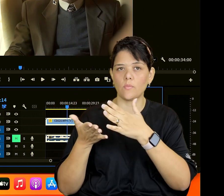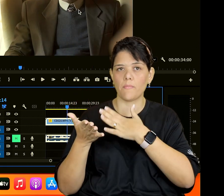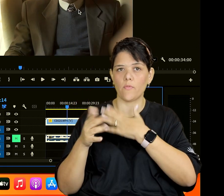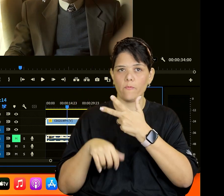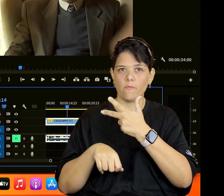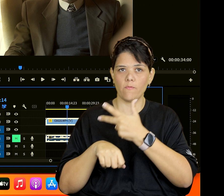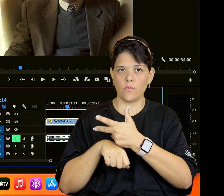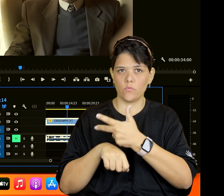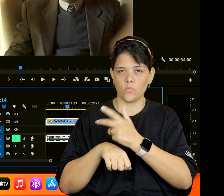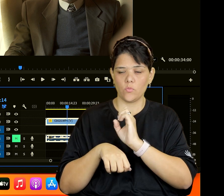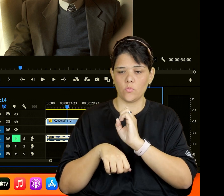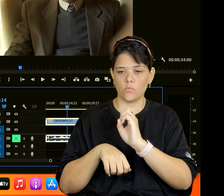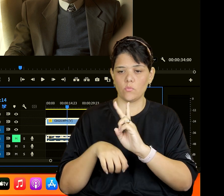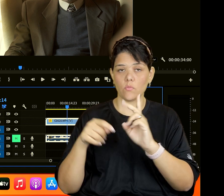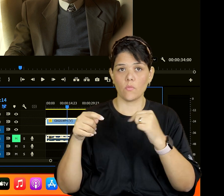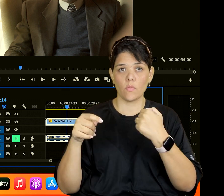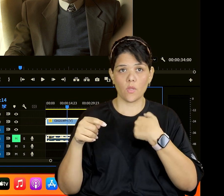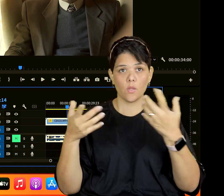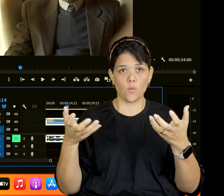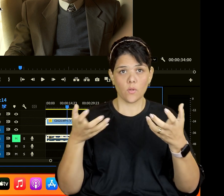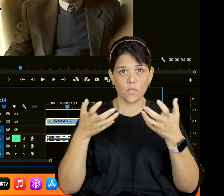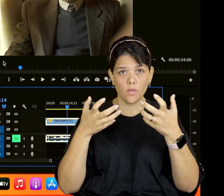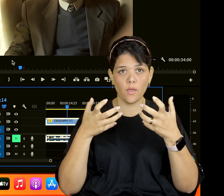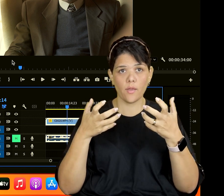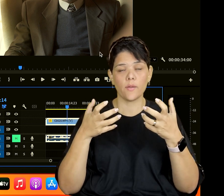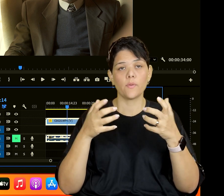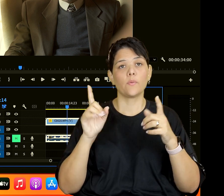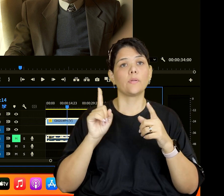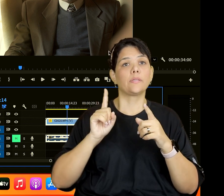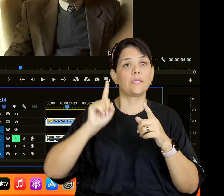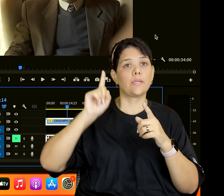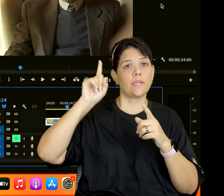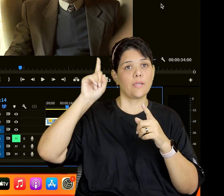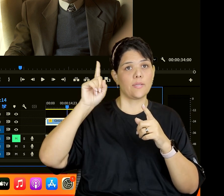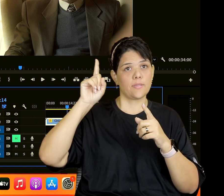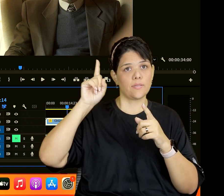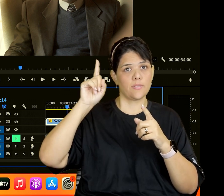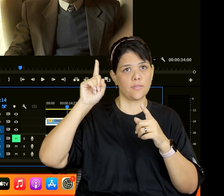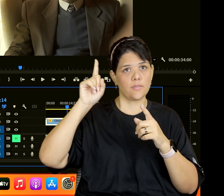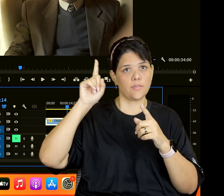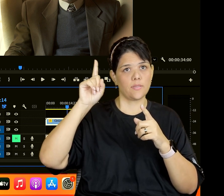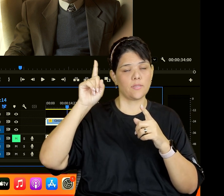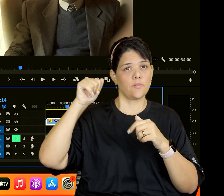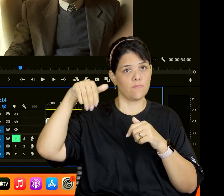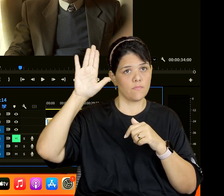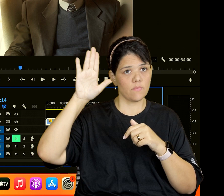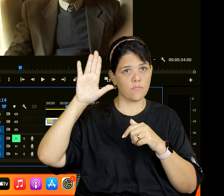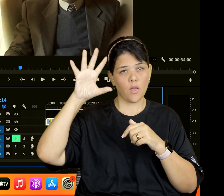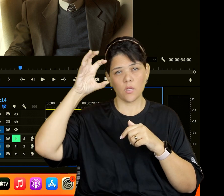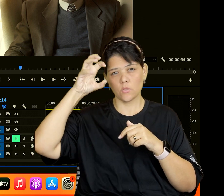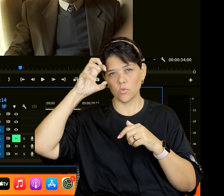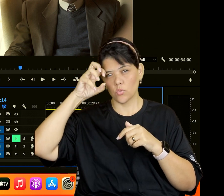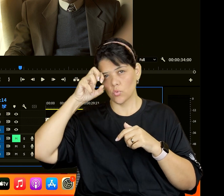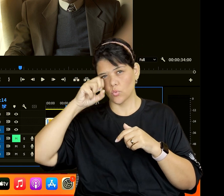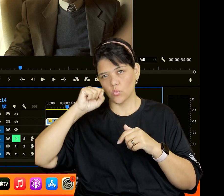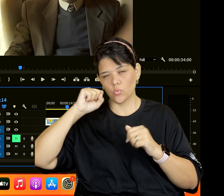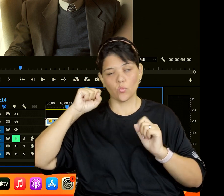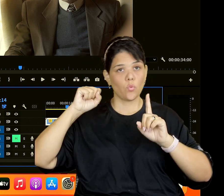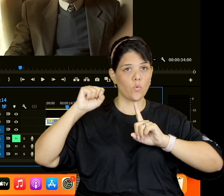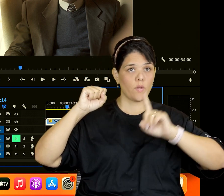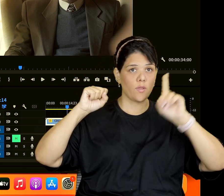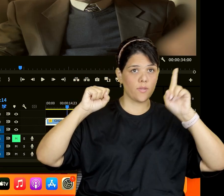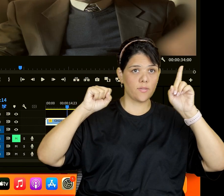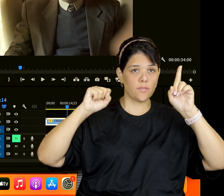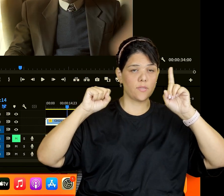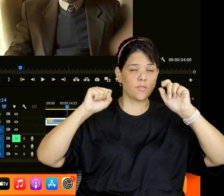Eu quero que esse lado do vídeo fique mais escuro e esse mais claro, porque esse aqui é